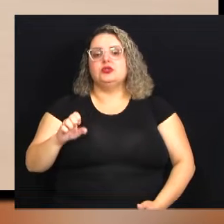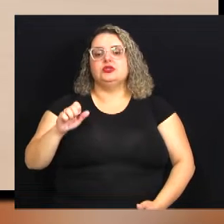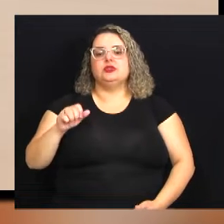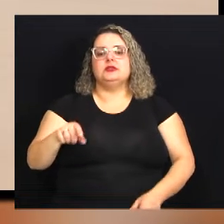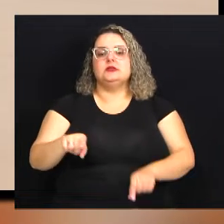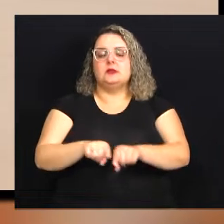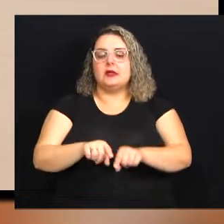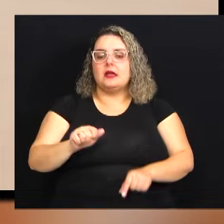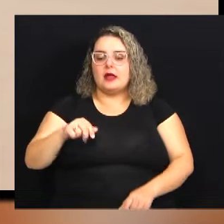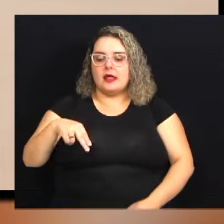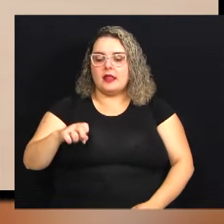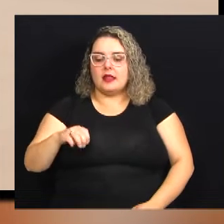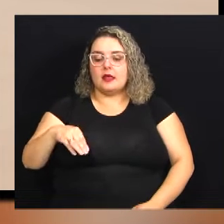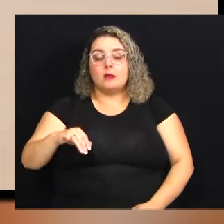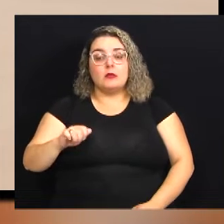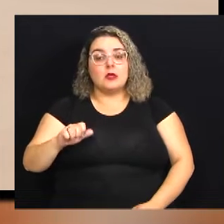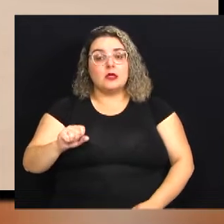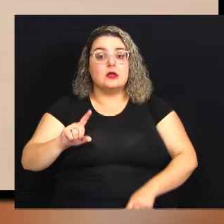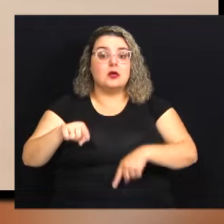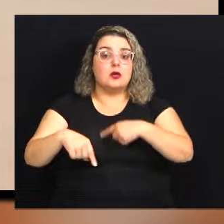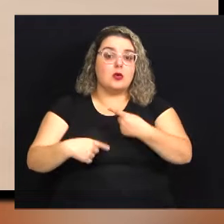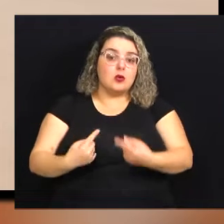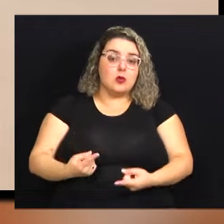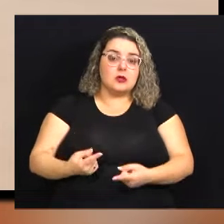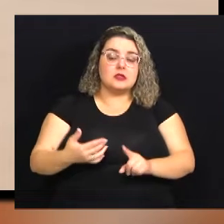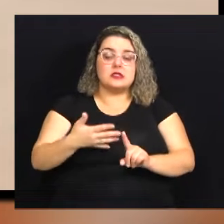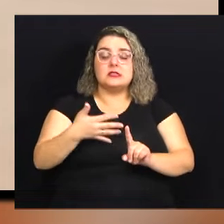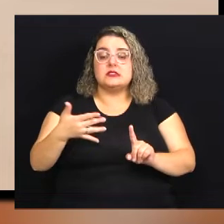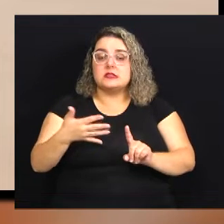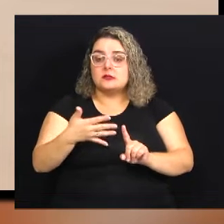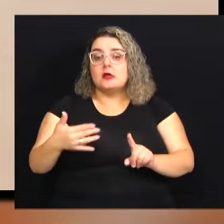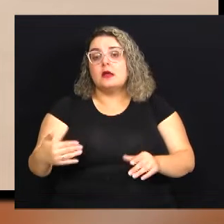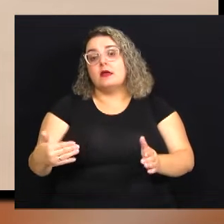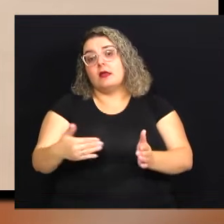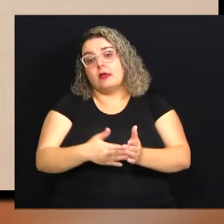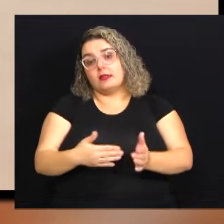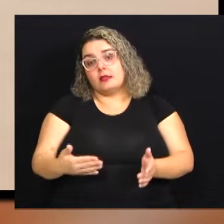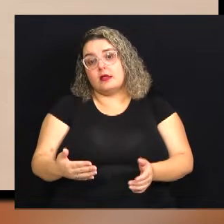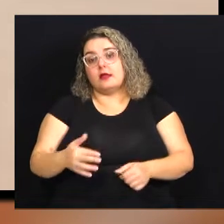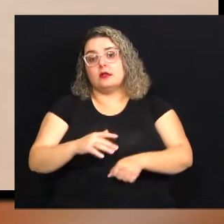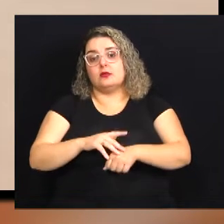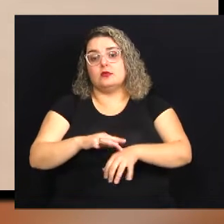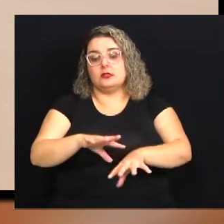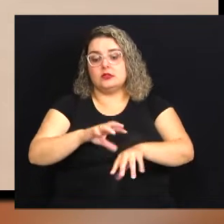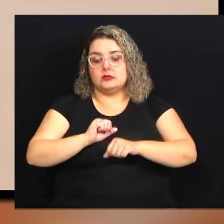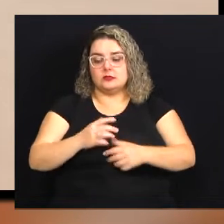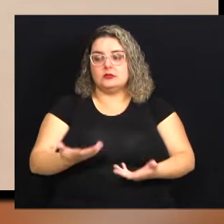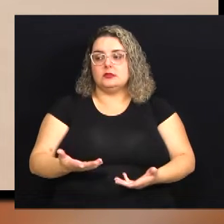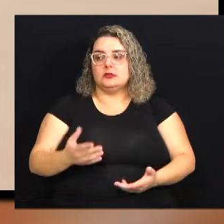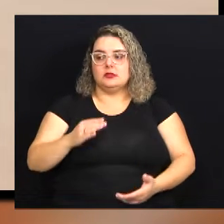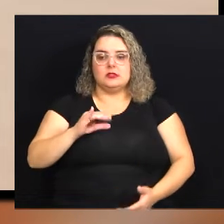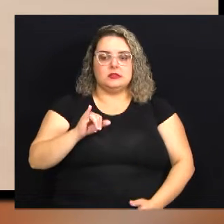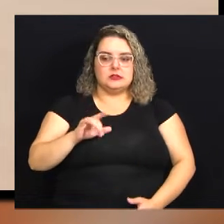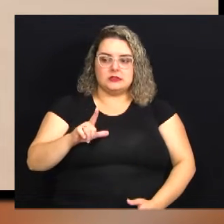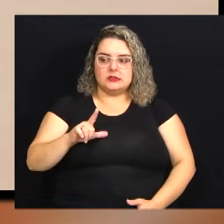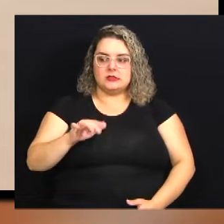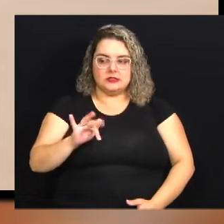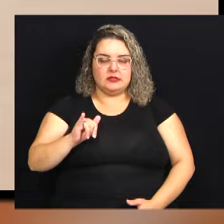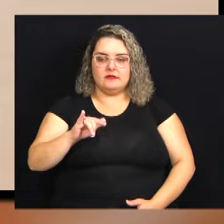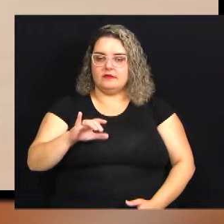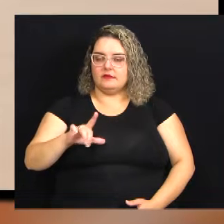anemias, outras síndromes carenciais e até doenças infecciosas, como sífilis,